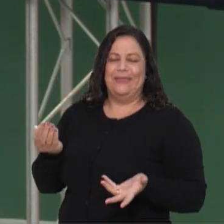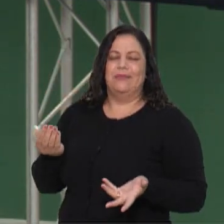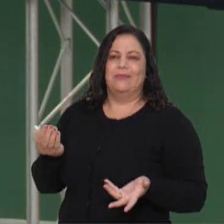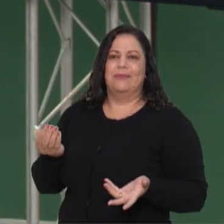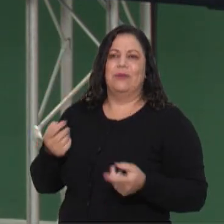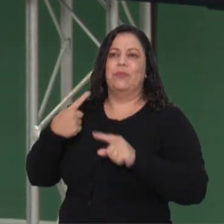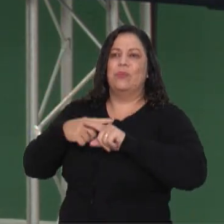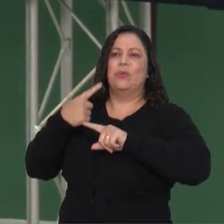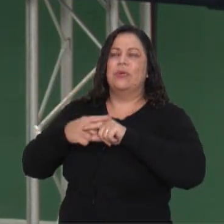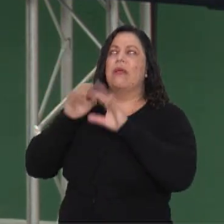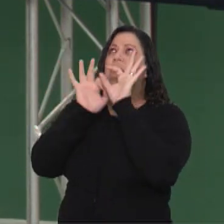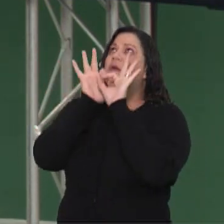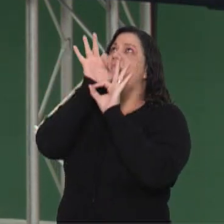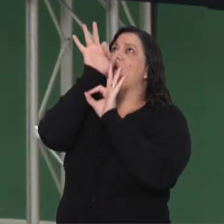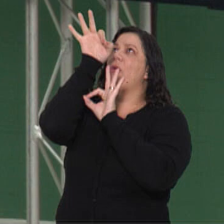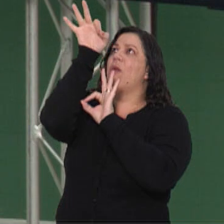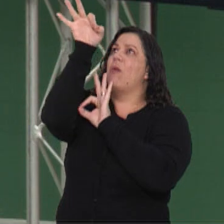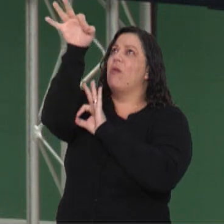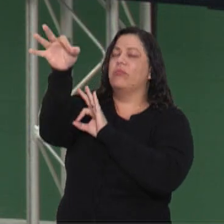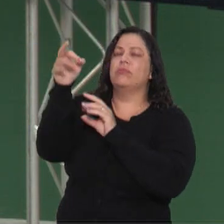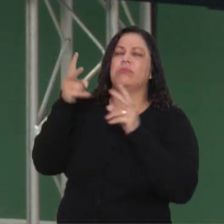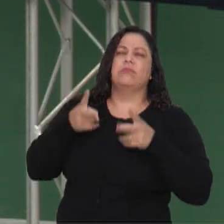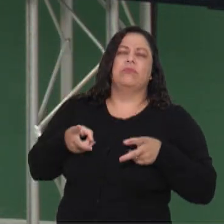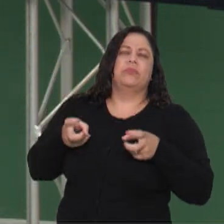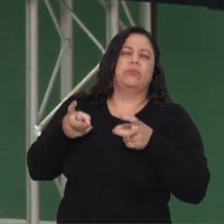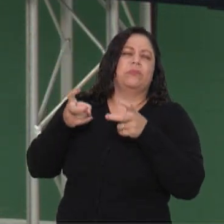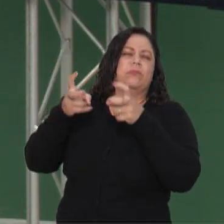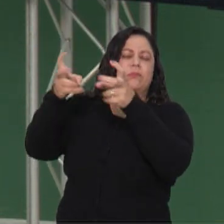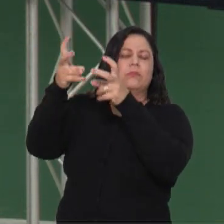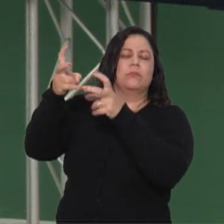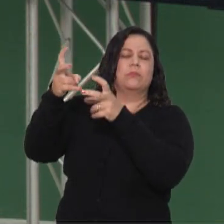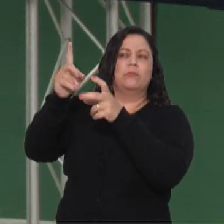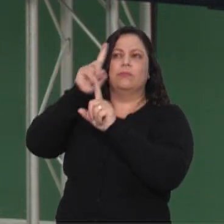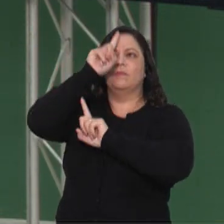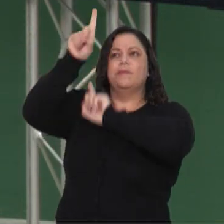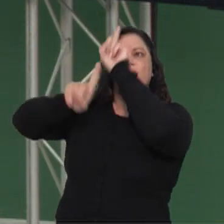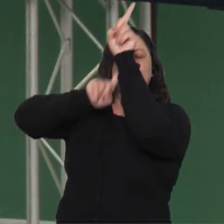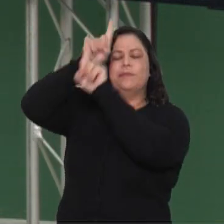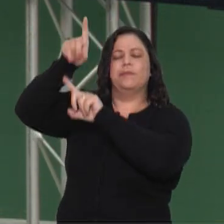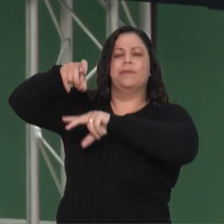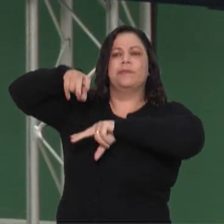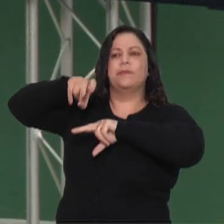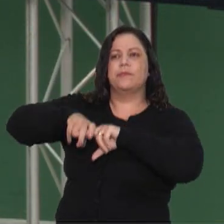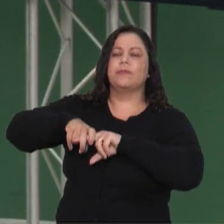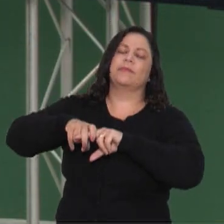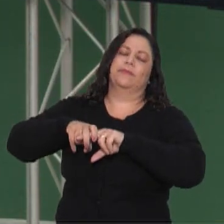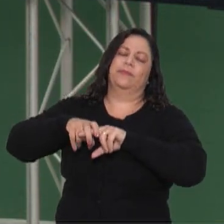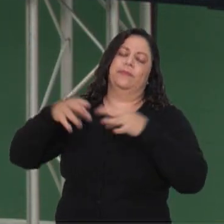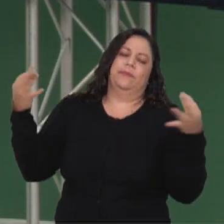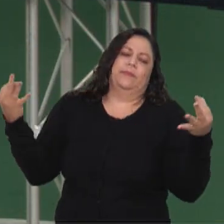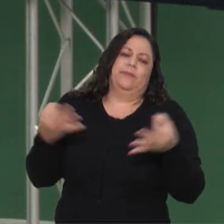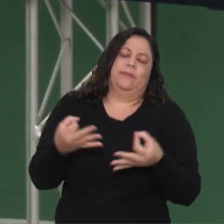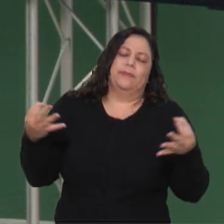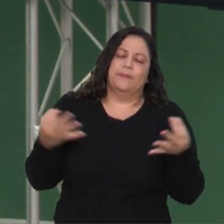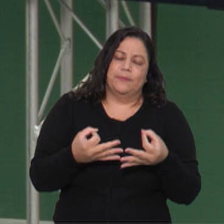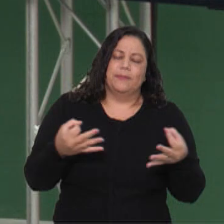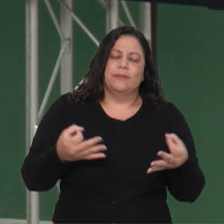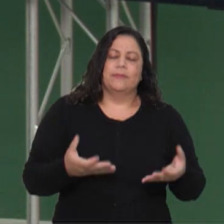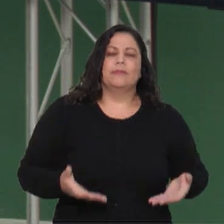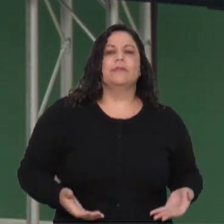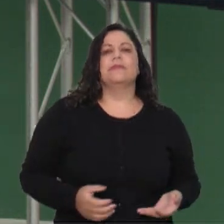estava longe da ideia de cadeira, longe daquela ideia perfeita de